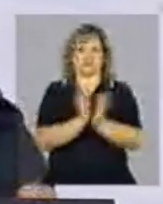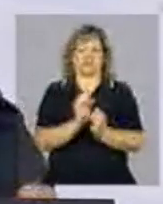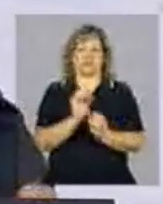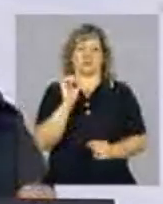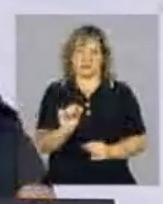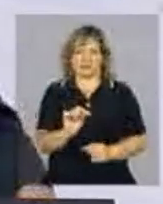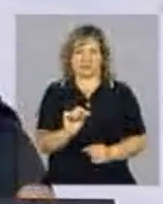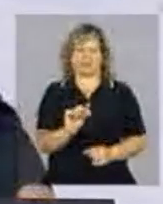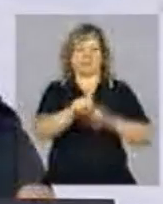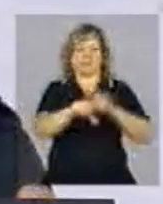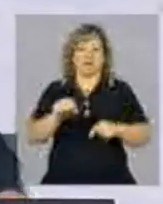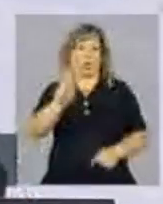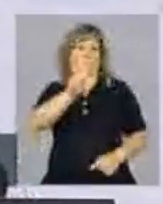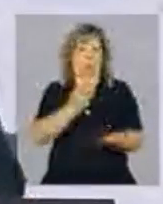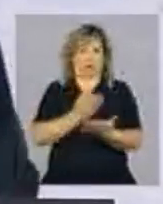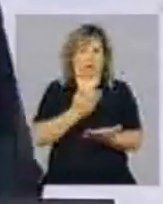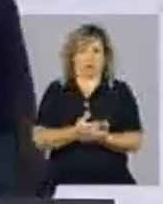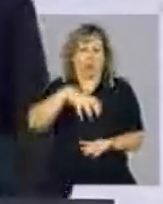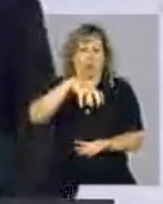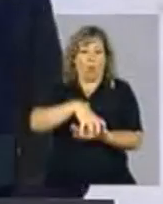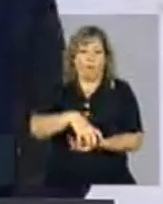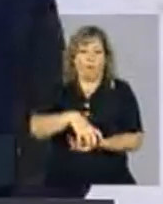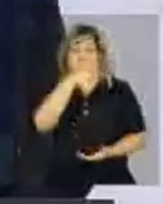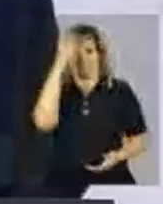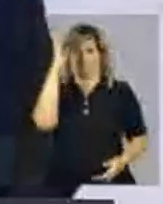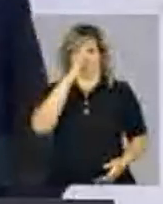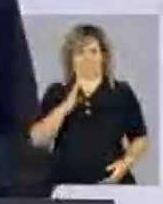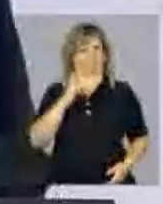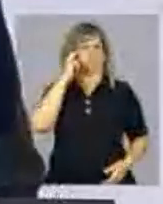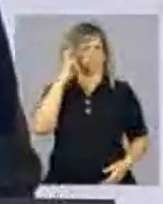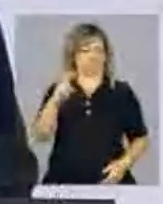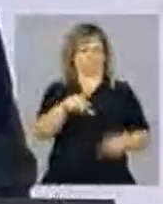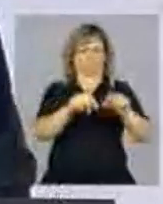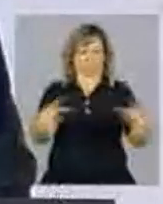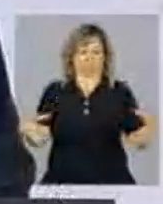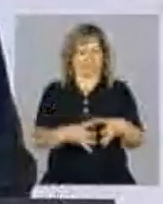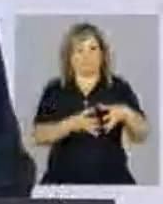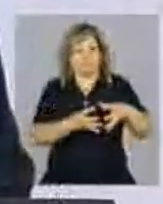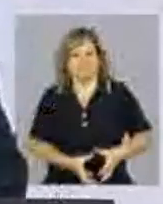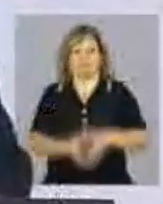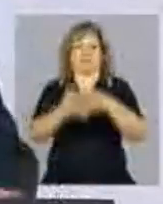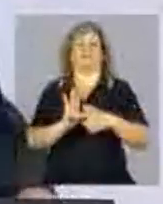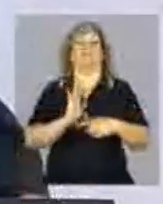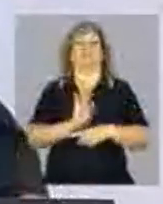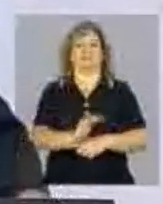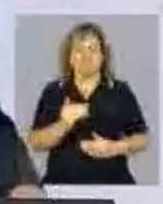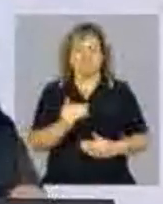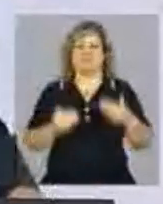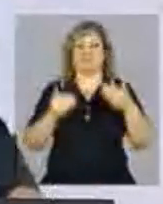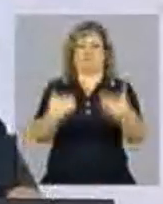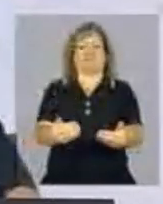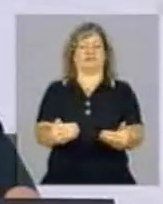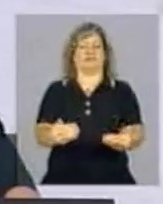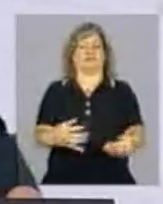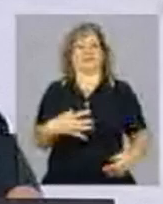das universidades, um conjunto de brasileiros que darão esse primeiro passo